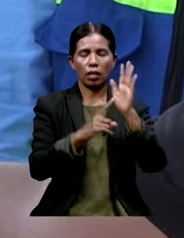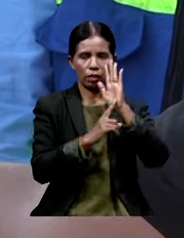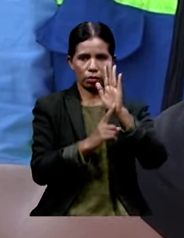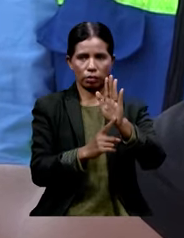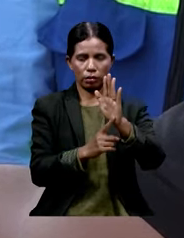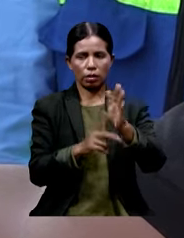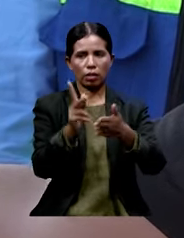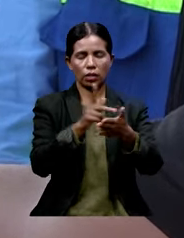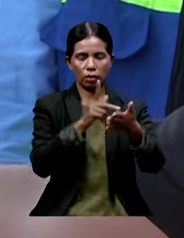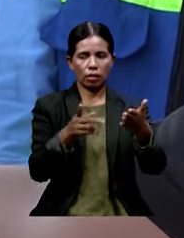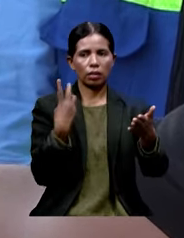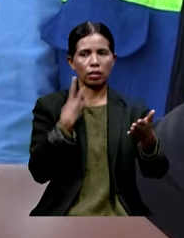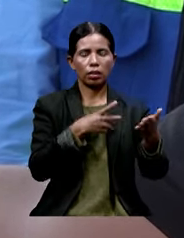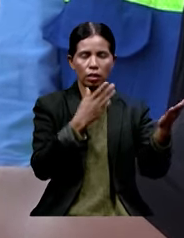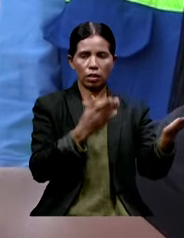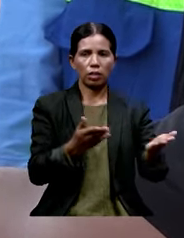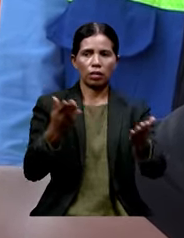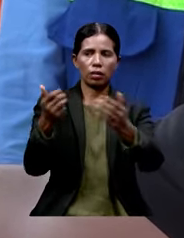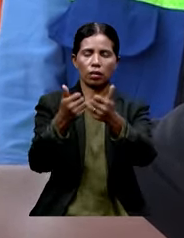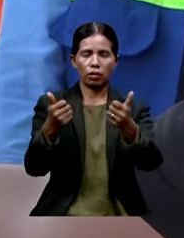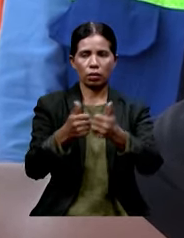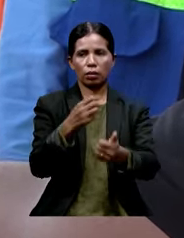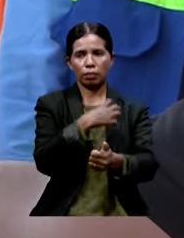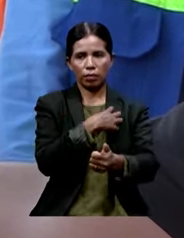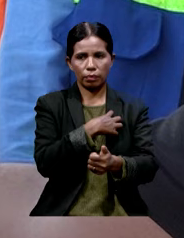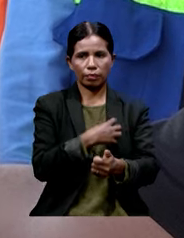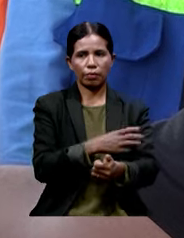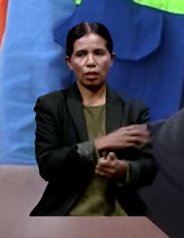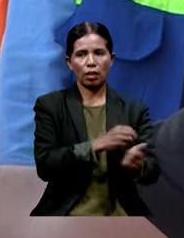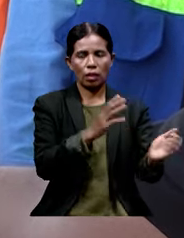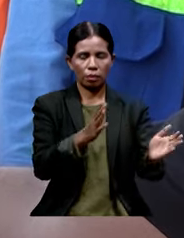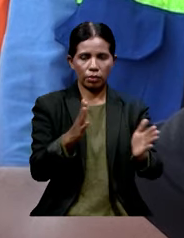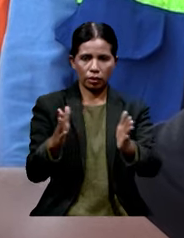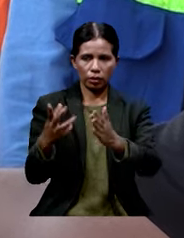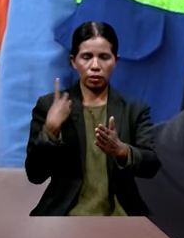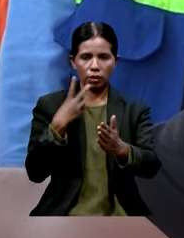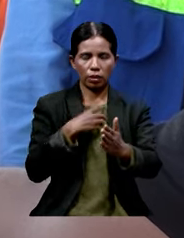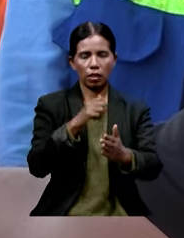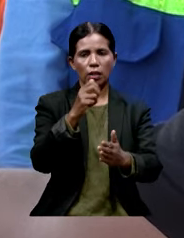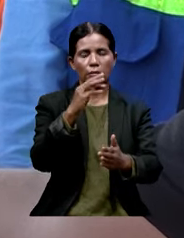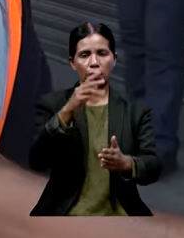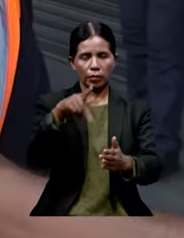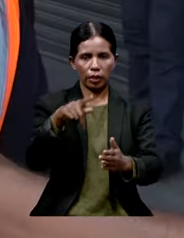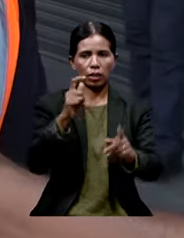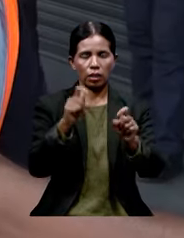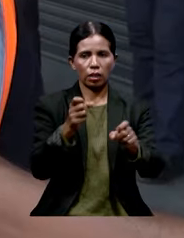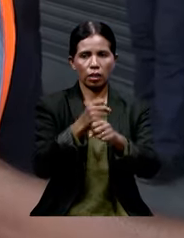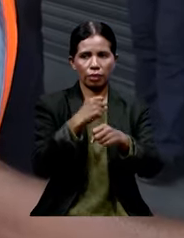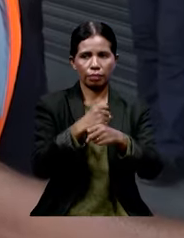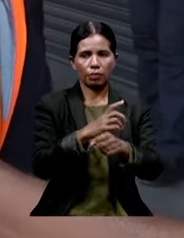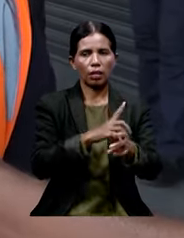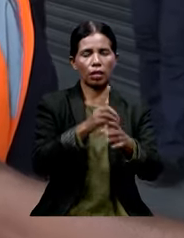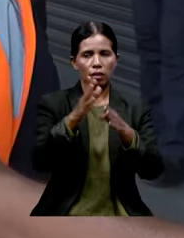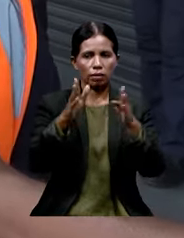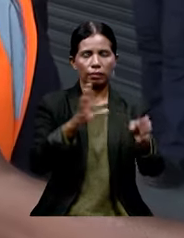é crime então tem que encaminhar ba autoridade policial ele nem processo e nem a ANP tem que halo. Diretora Alfândega